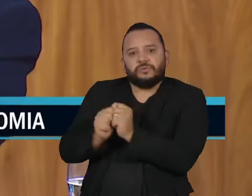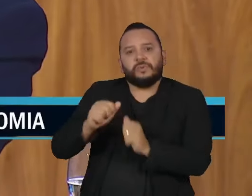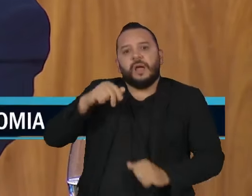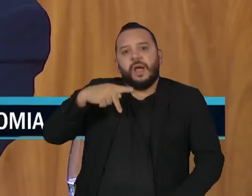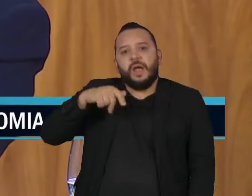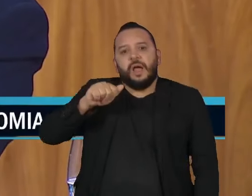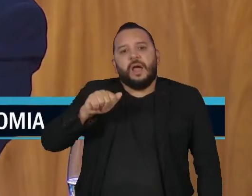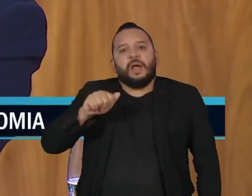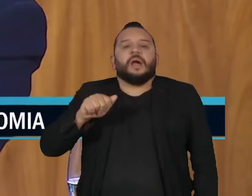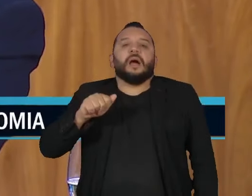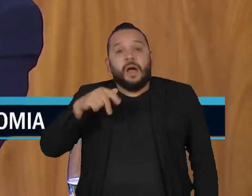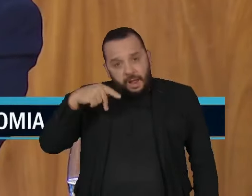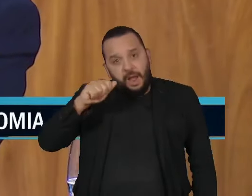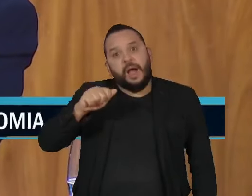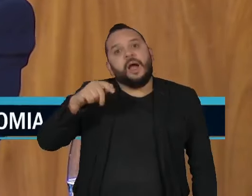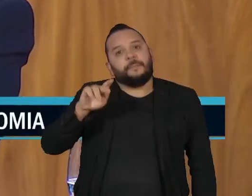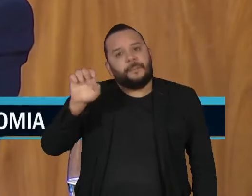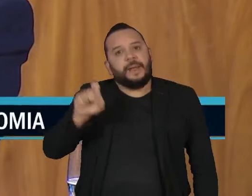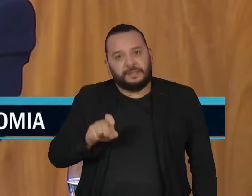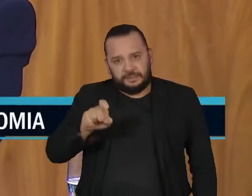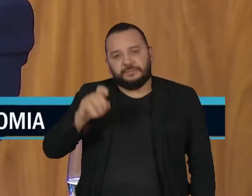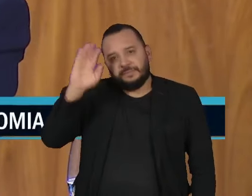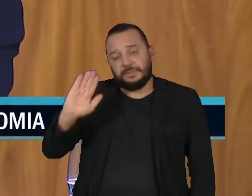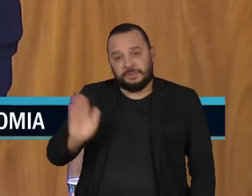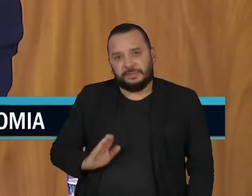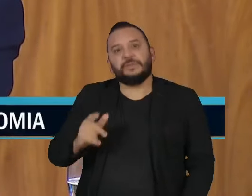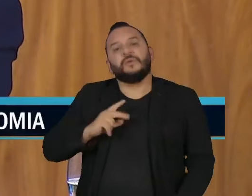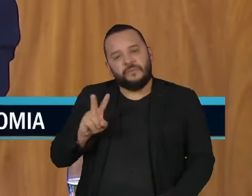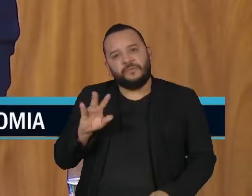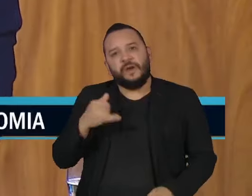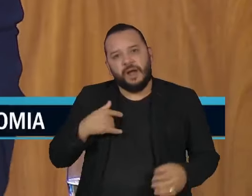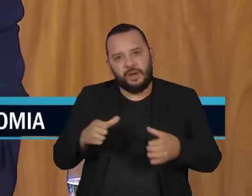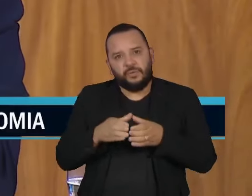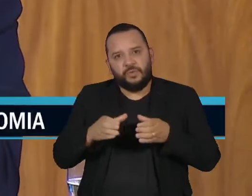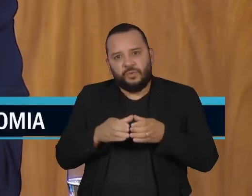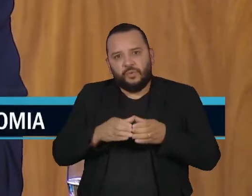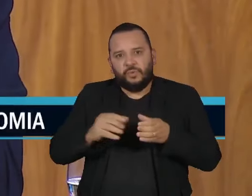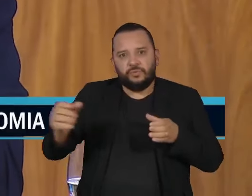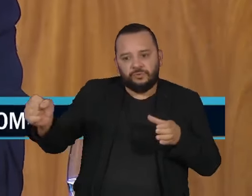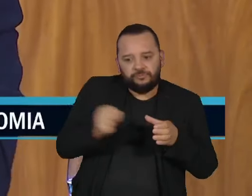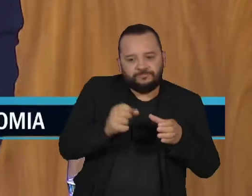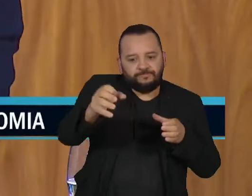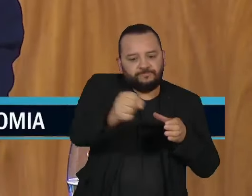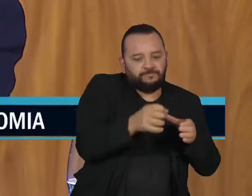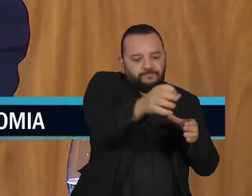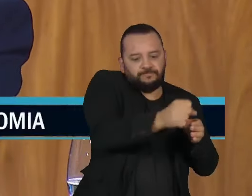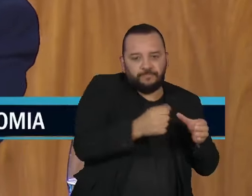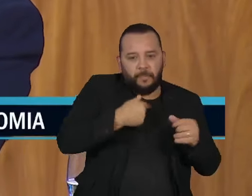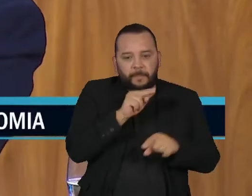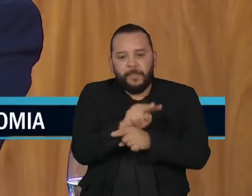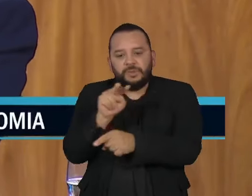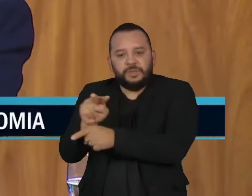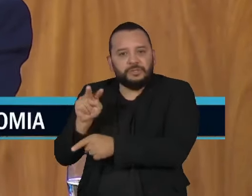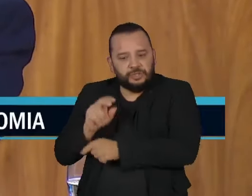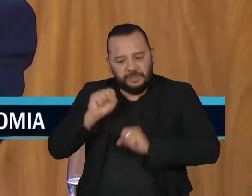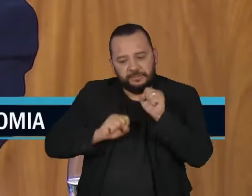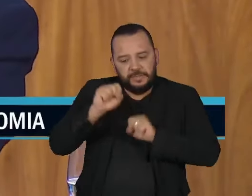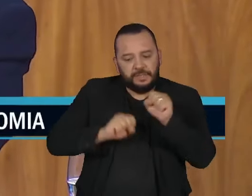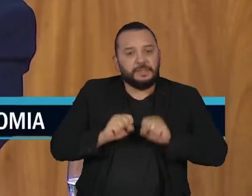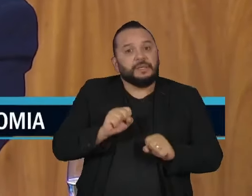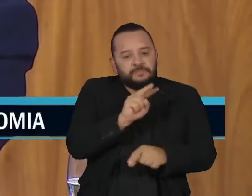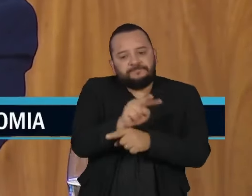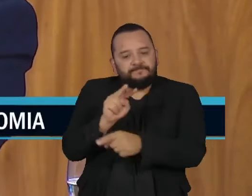de forma a terem um processo programático e protetivo das pequenas economias no